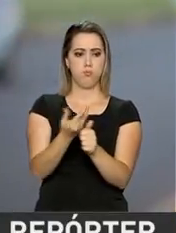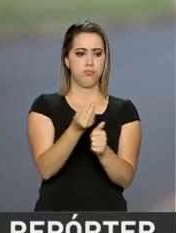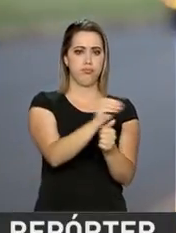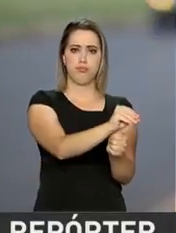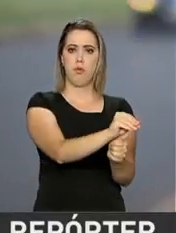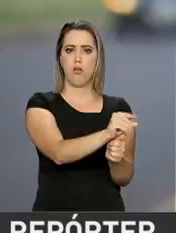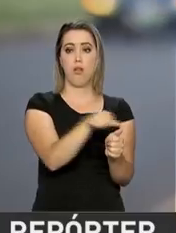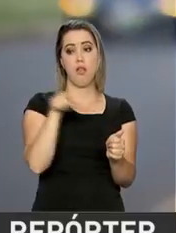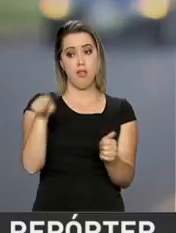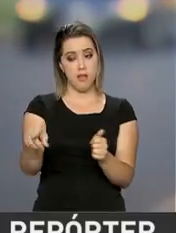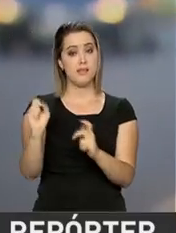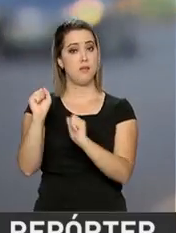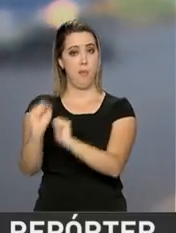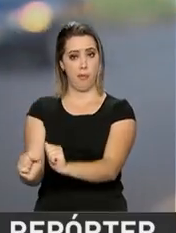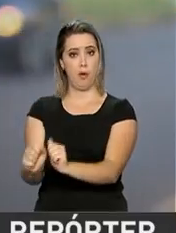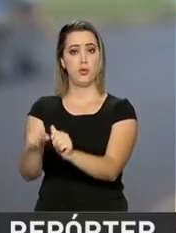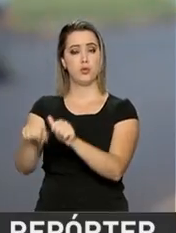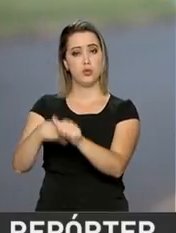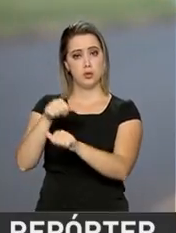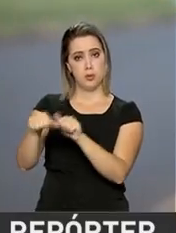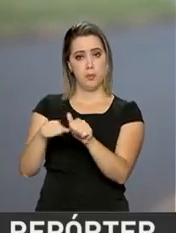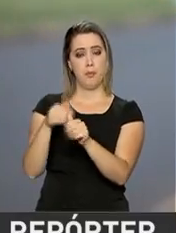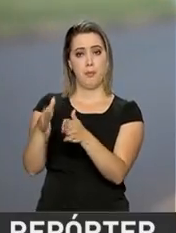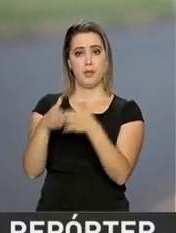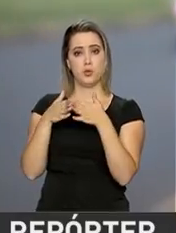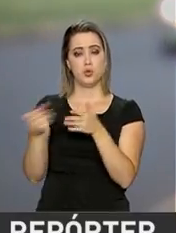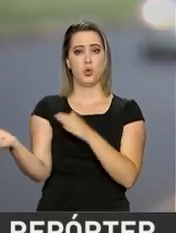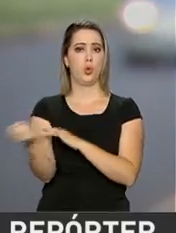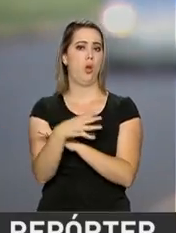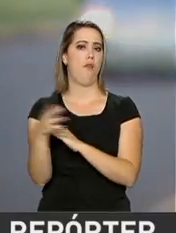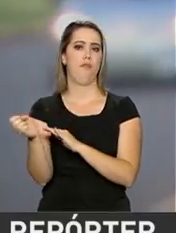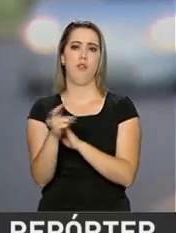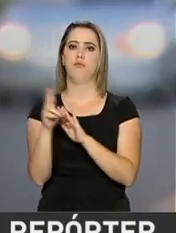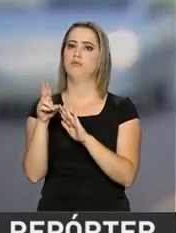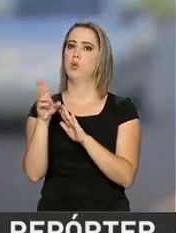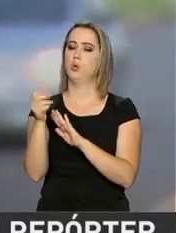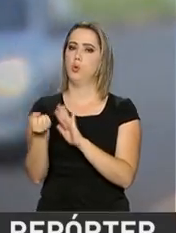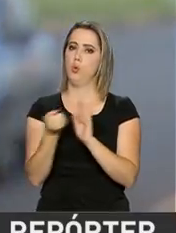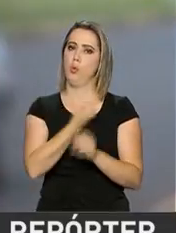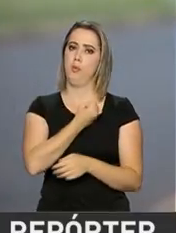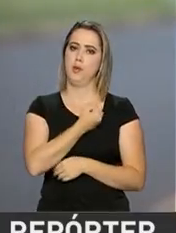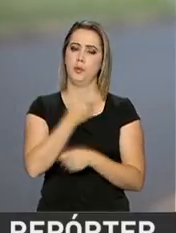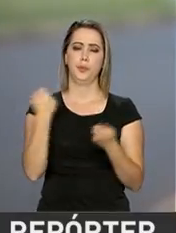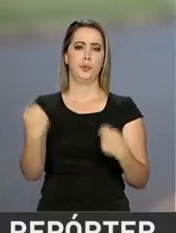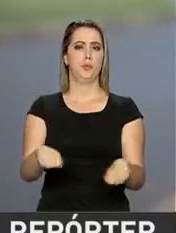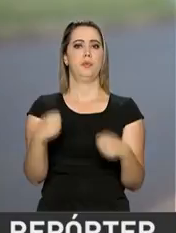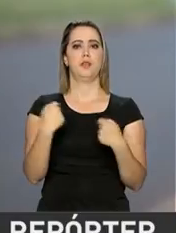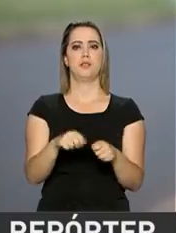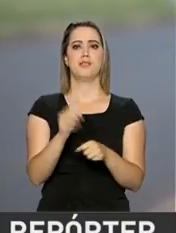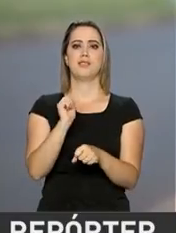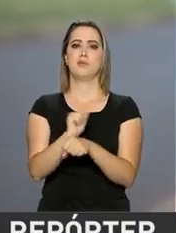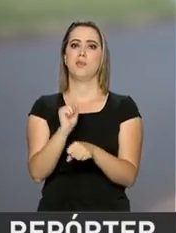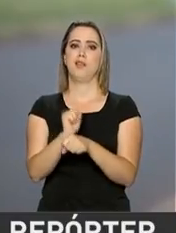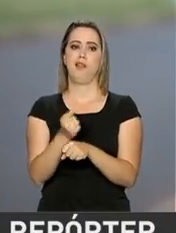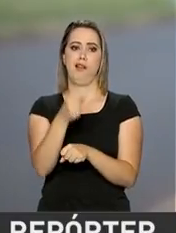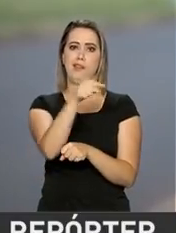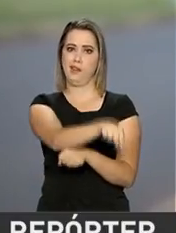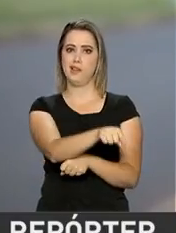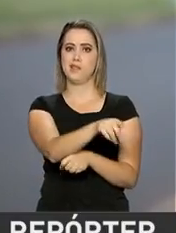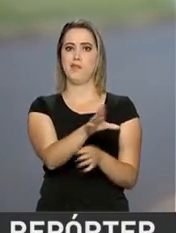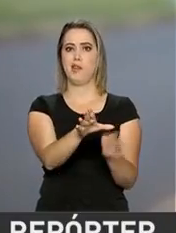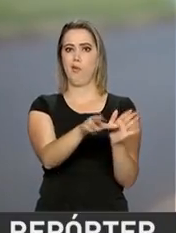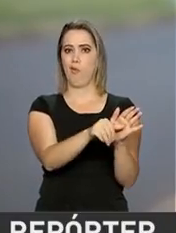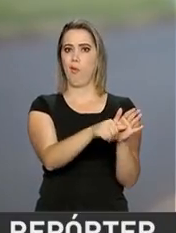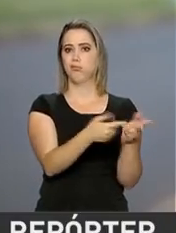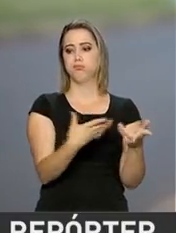veículo com nada poderá pedir uma nova diretamente ao departamento de trânsito sem a necessidade de esperar que o veículo que